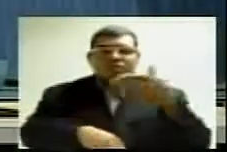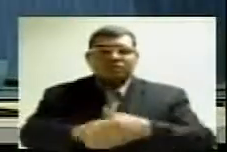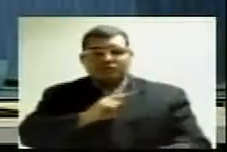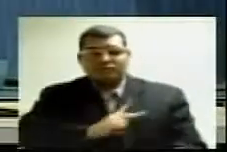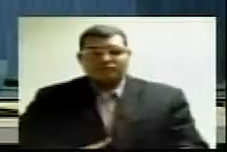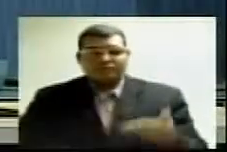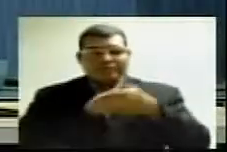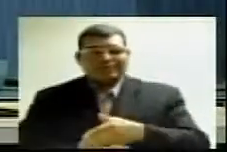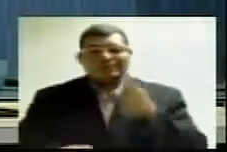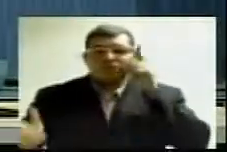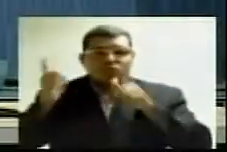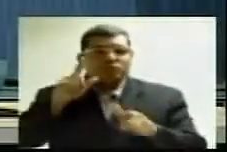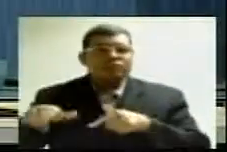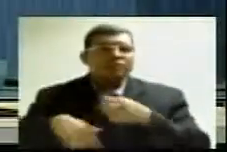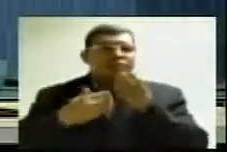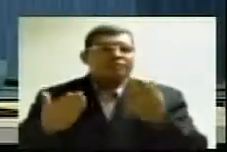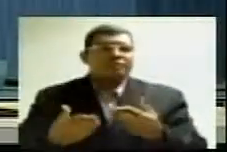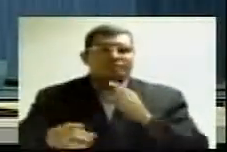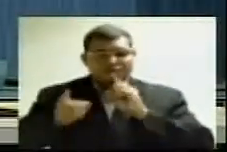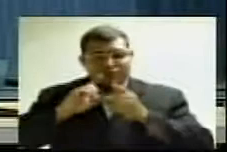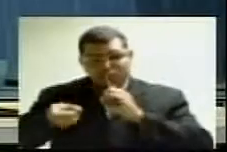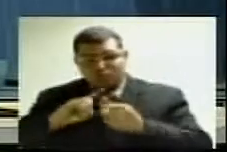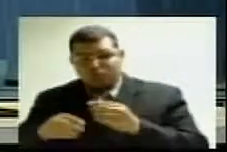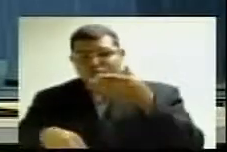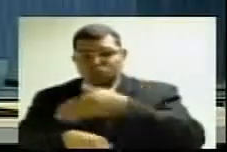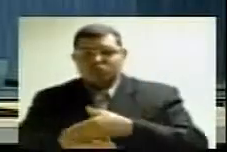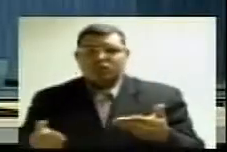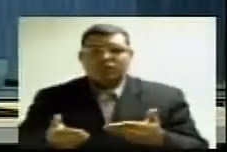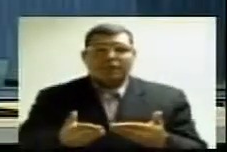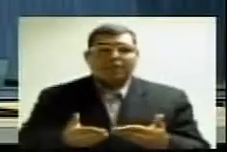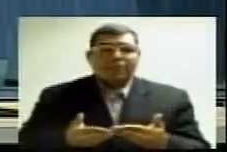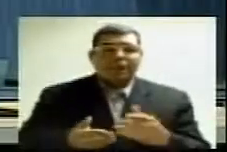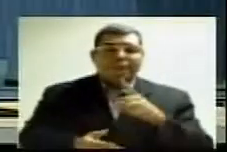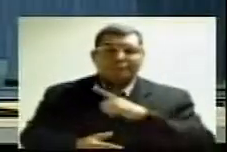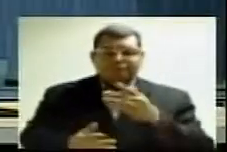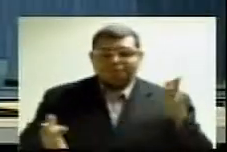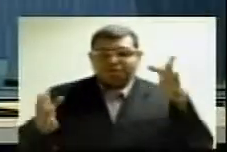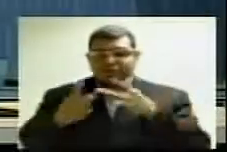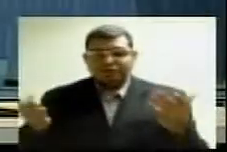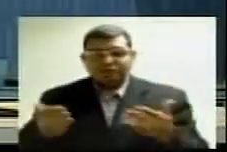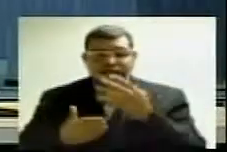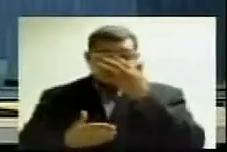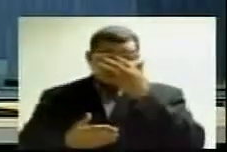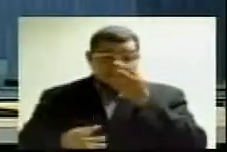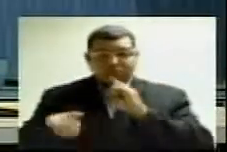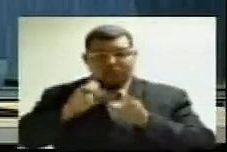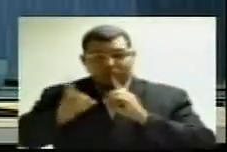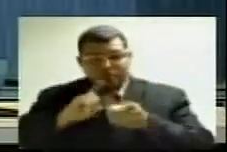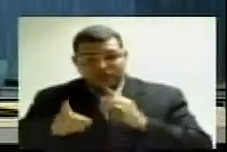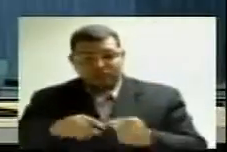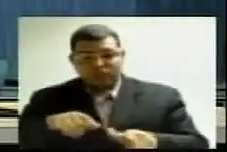ou mais dinheiro para conseguir para a campanha. Um debate de eleição presidencial tem que partir de um